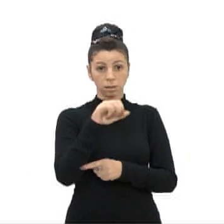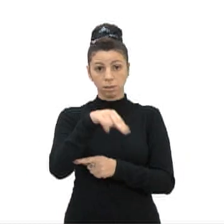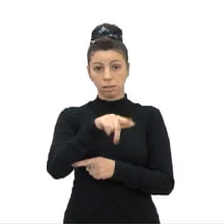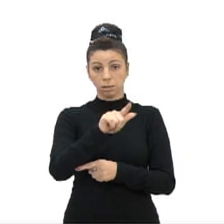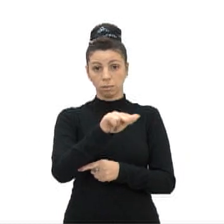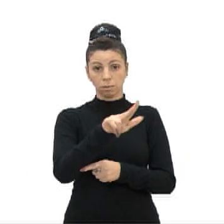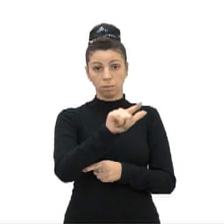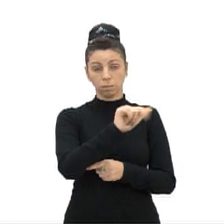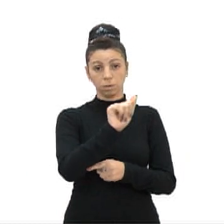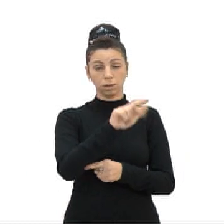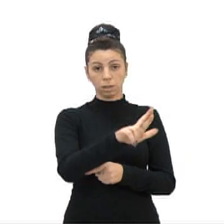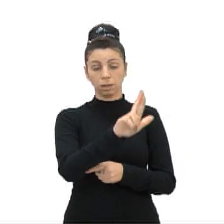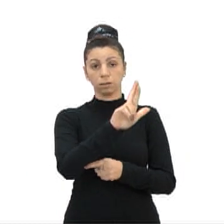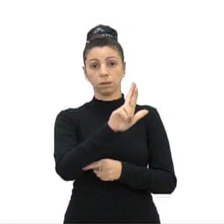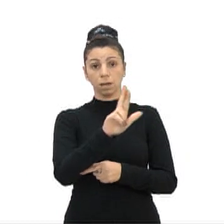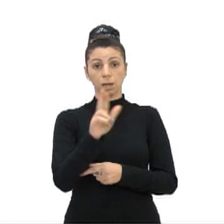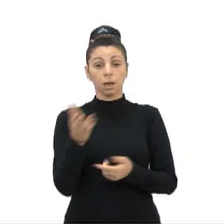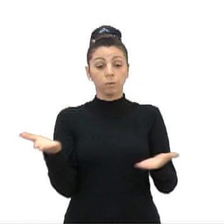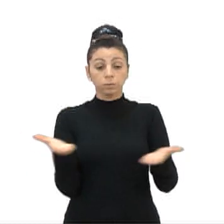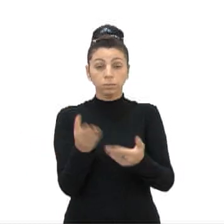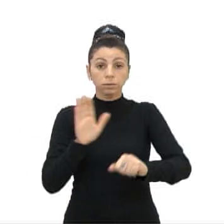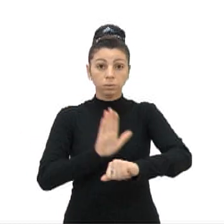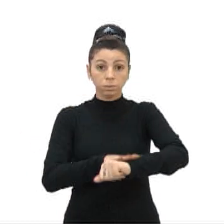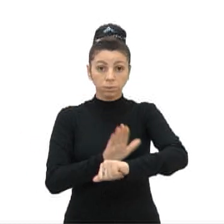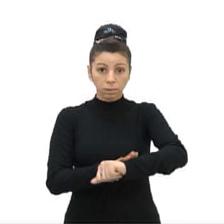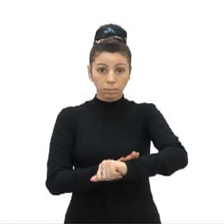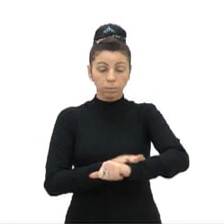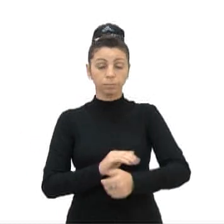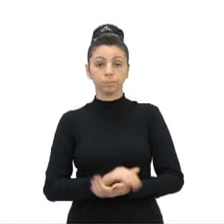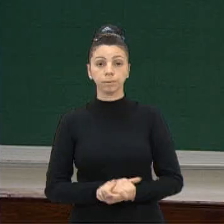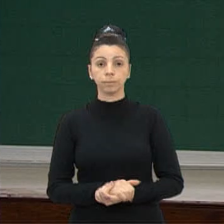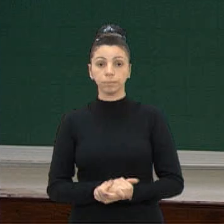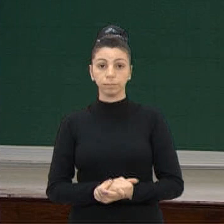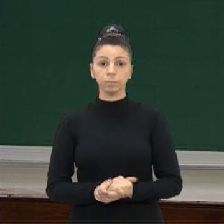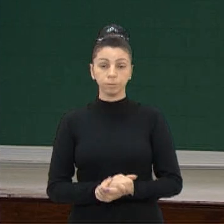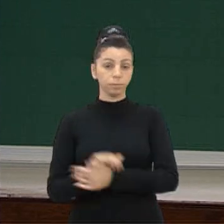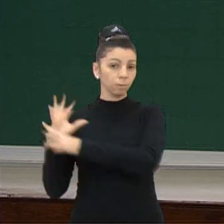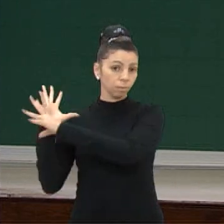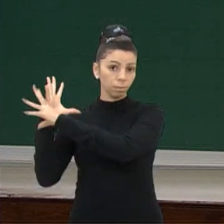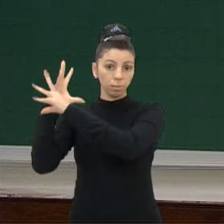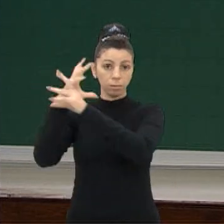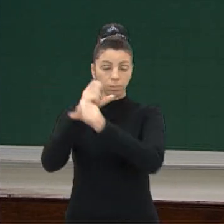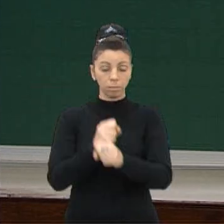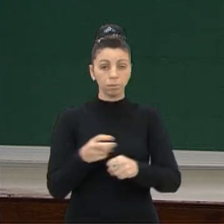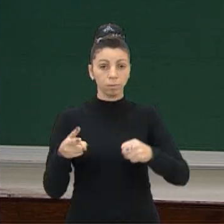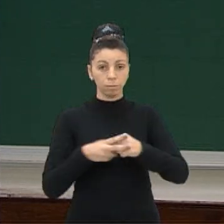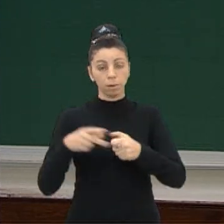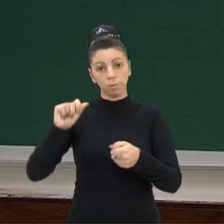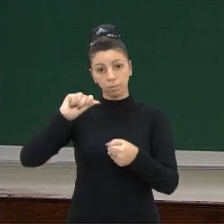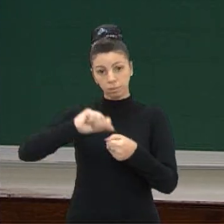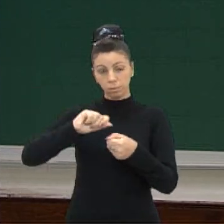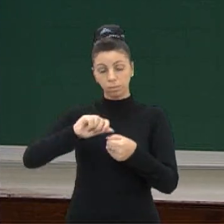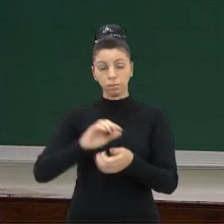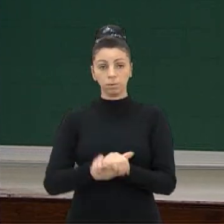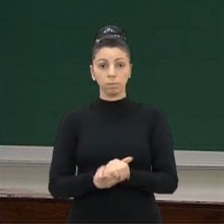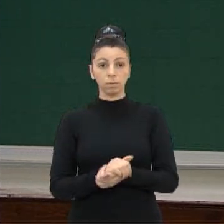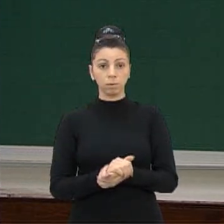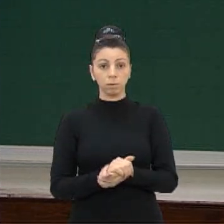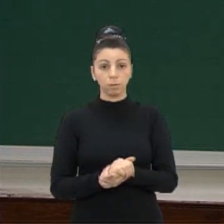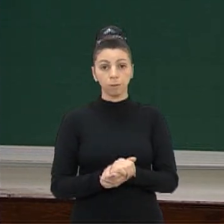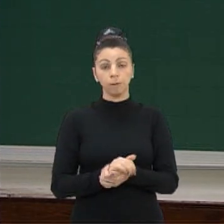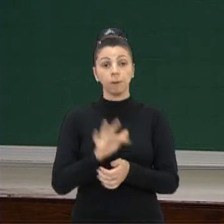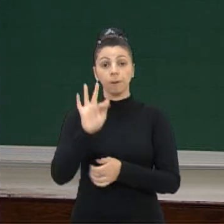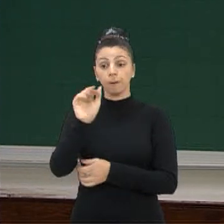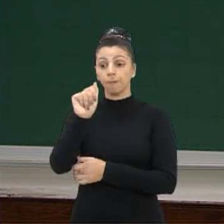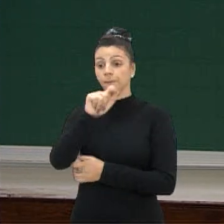tempo decorrido ou a fenômeno atmosférico. Né? Então, só para a gente fazer uma retomada breve do verbo fazer, eu não digo faz anos